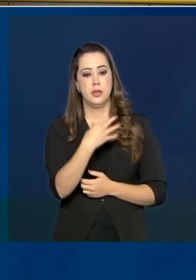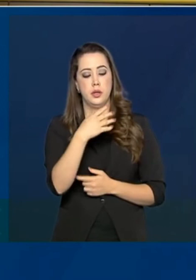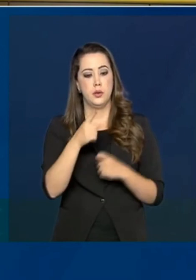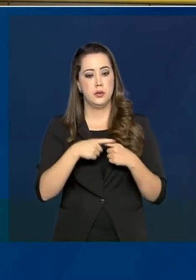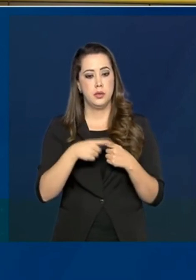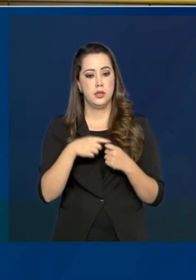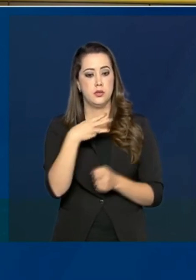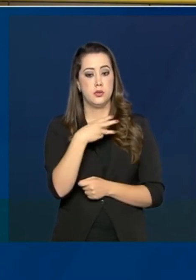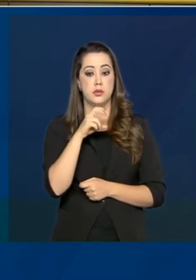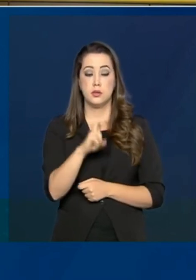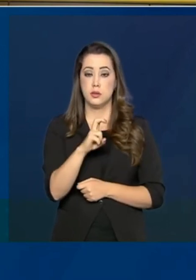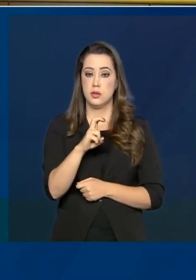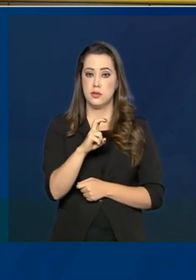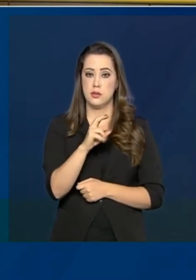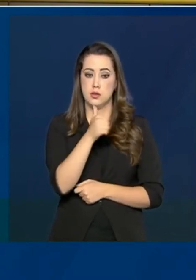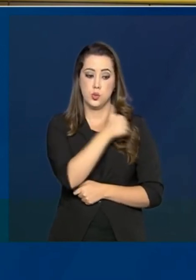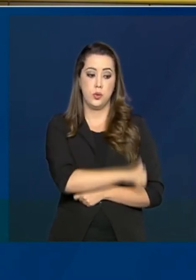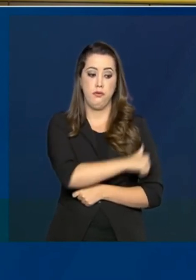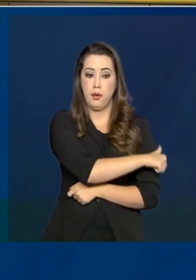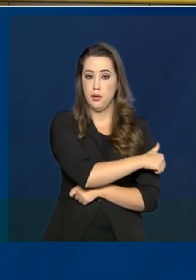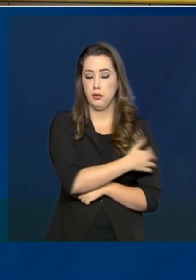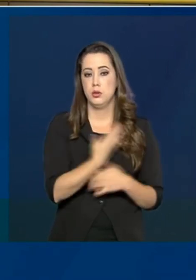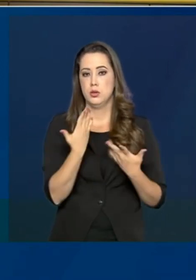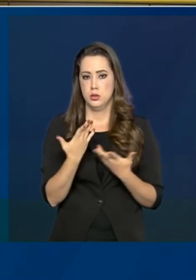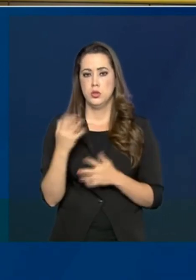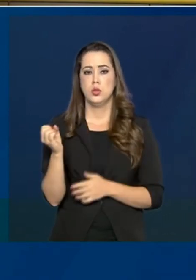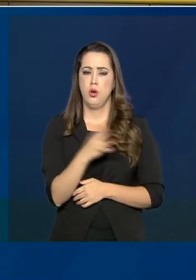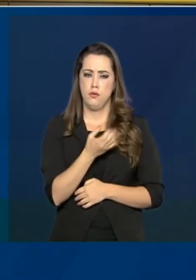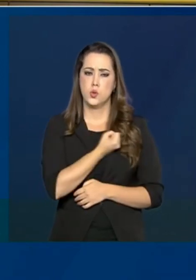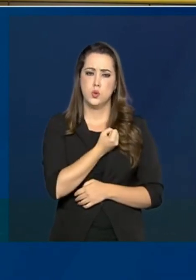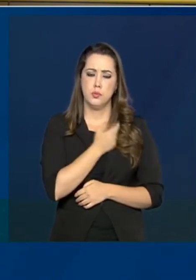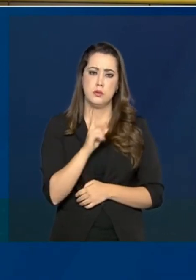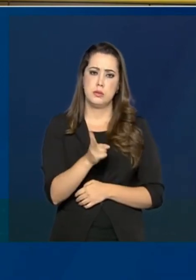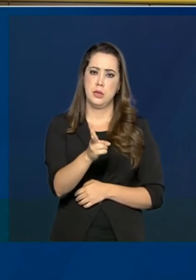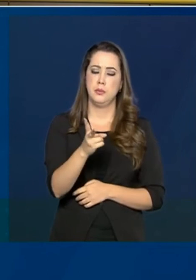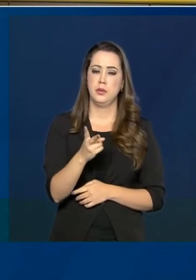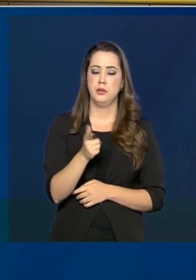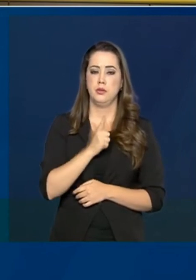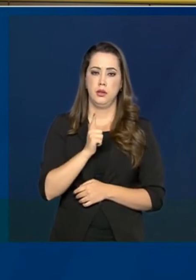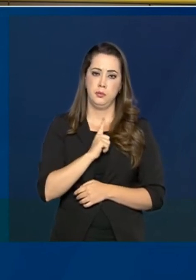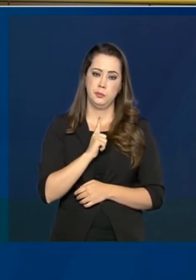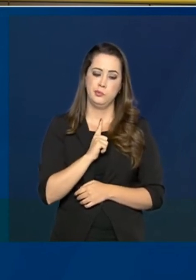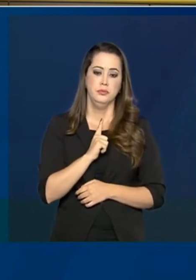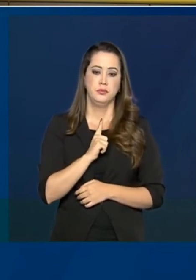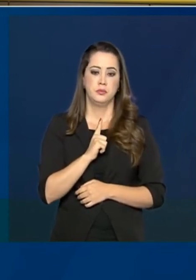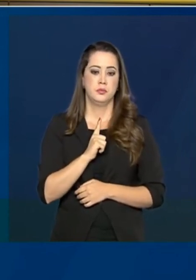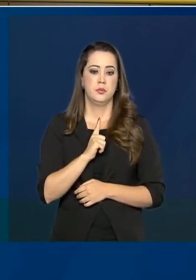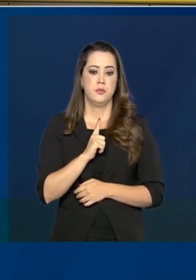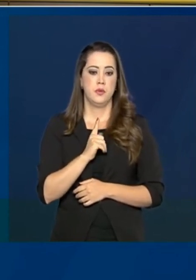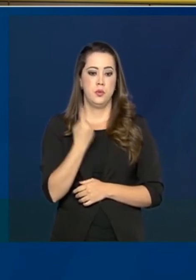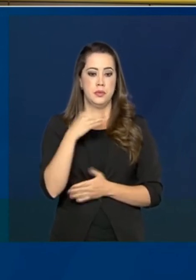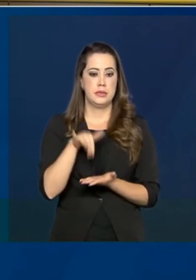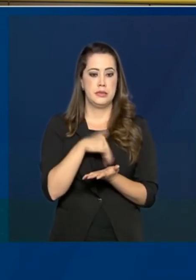35 enfermeiros. Esses números eles são atualizados de forma bastante dinâmica toda vez que uma